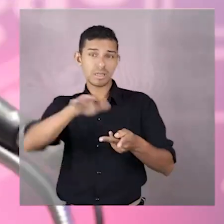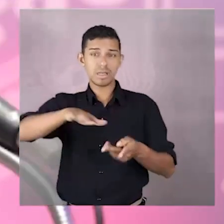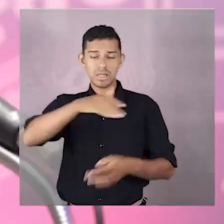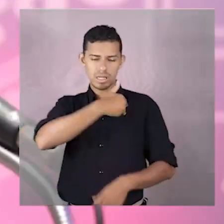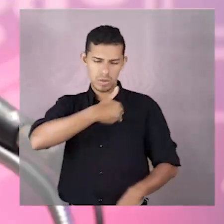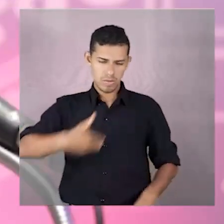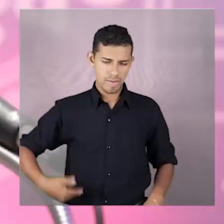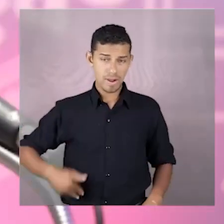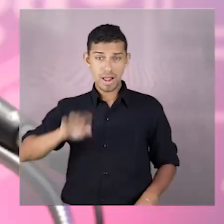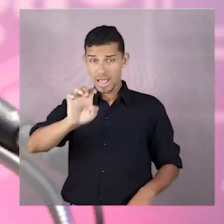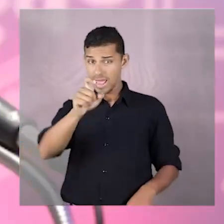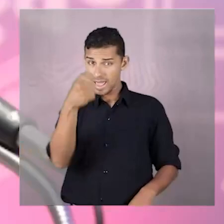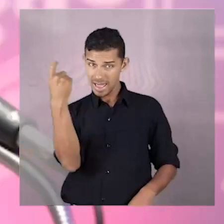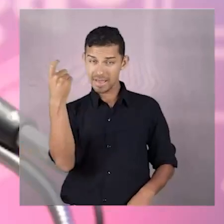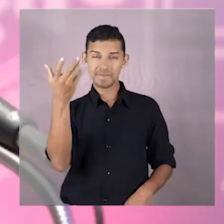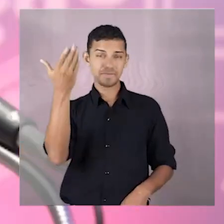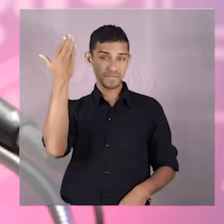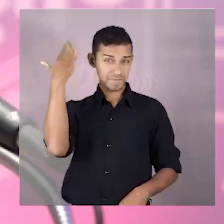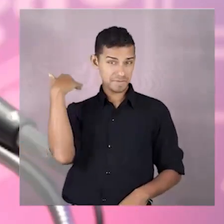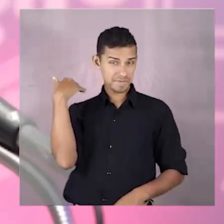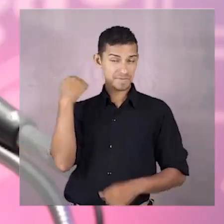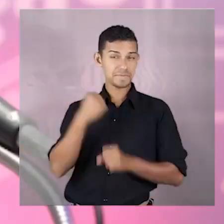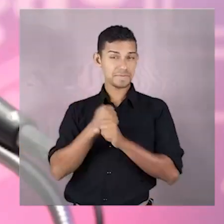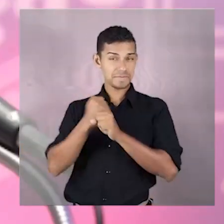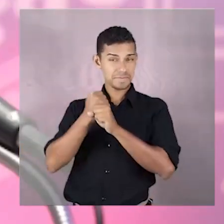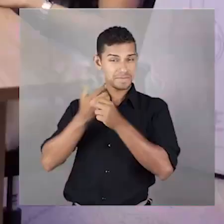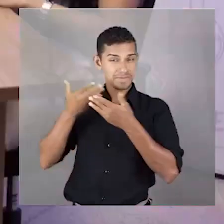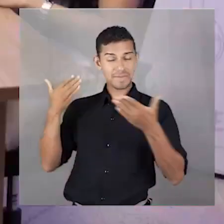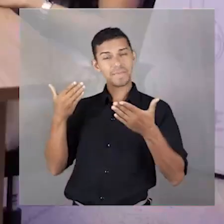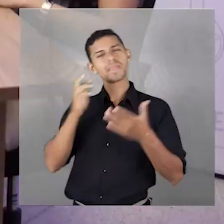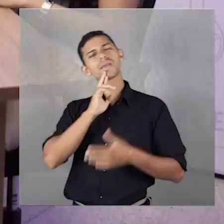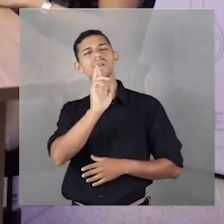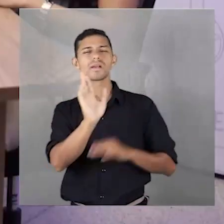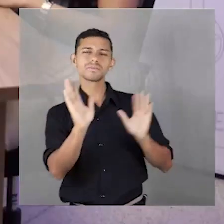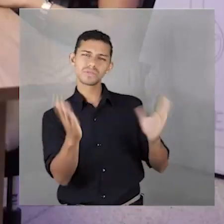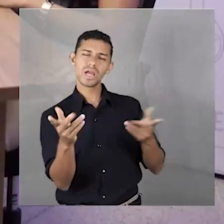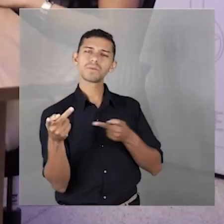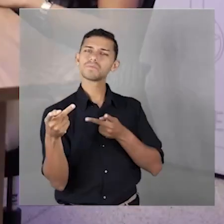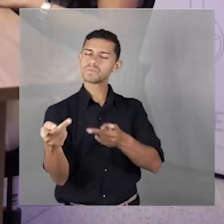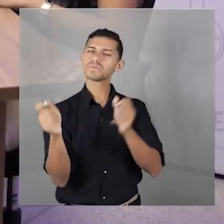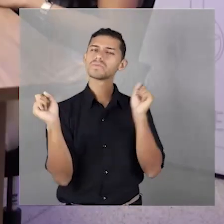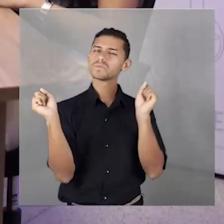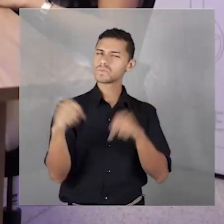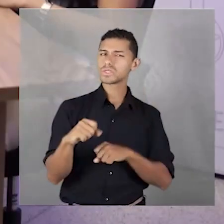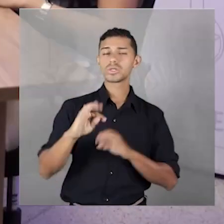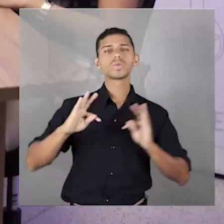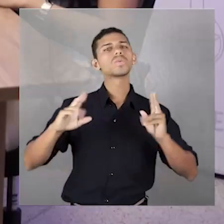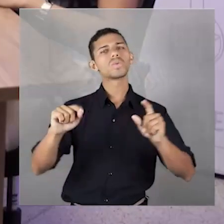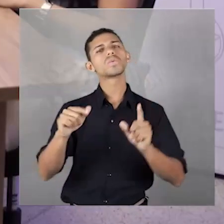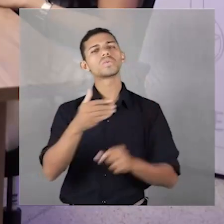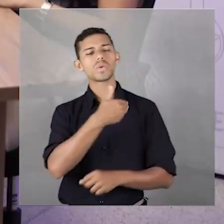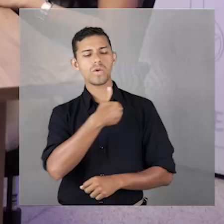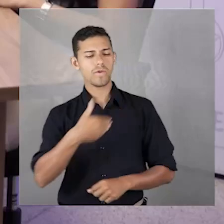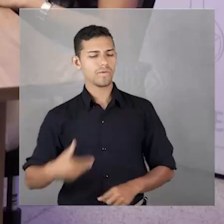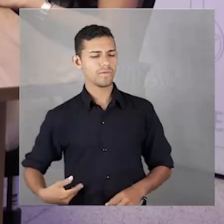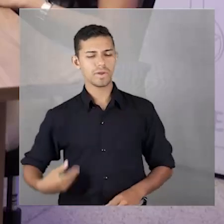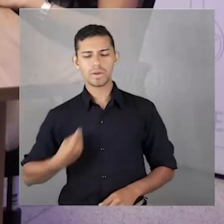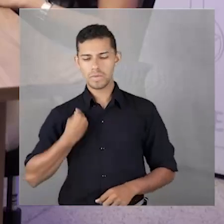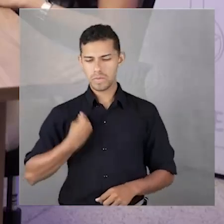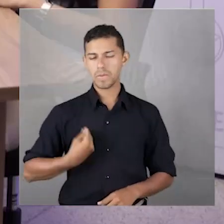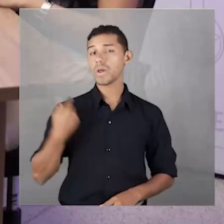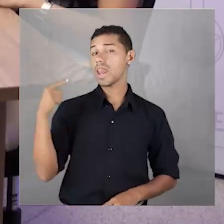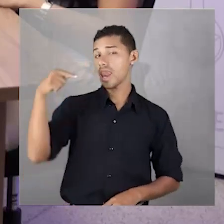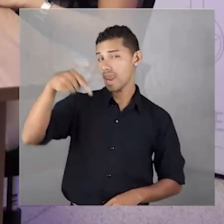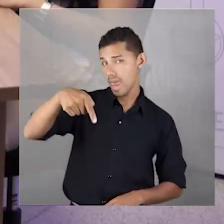E respondendo a essa outra pergunta, né, se é que eu já não respondi, sim, todos os governadores moram lá.